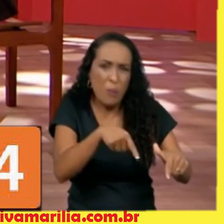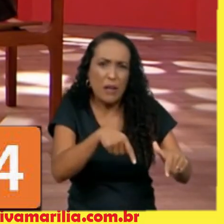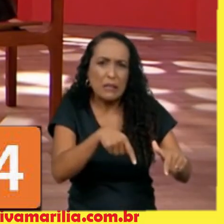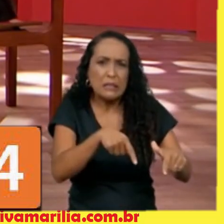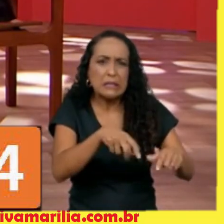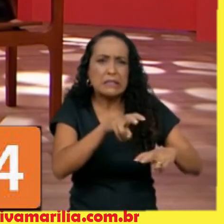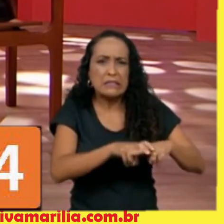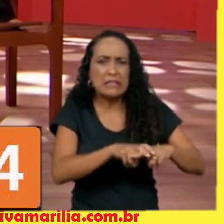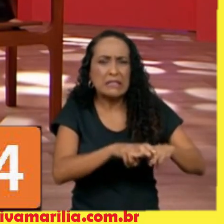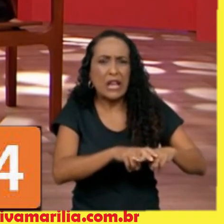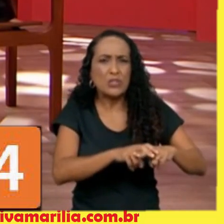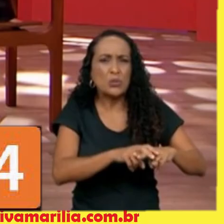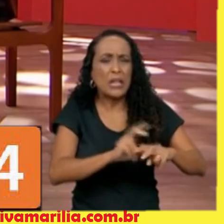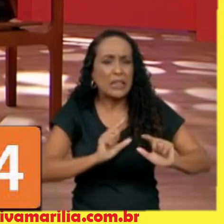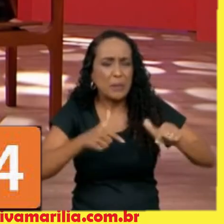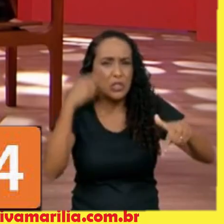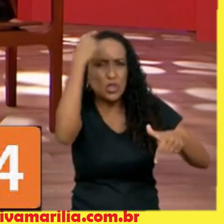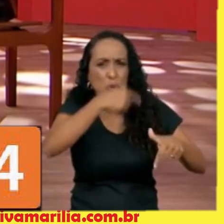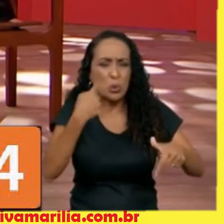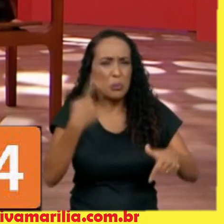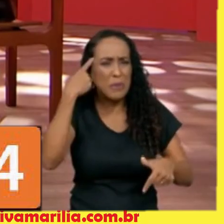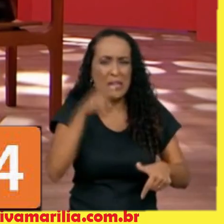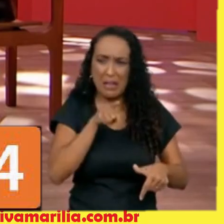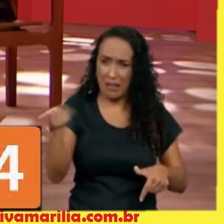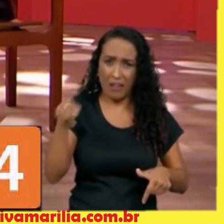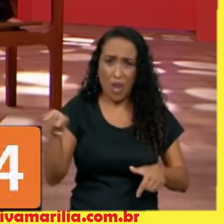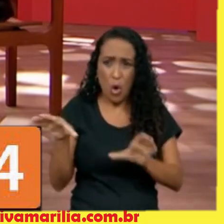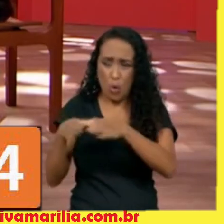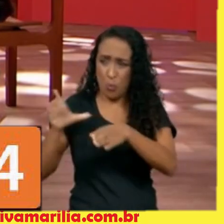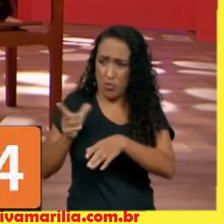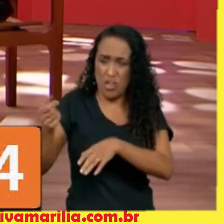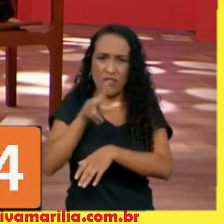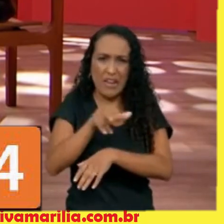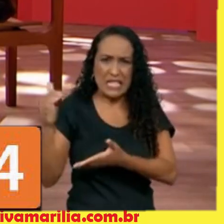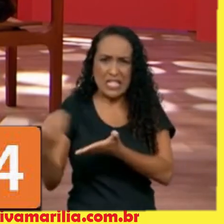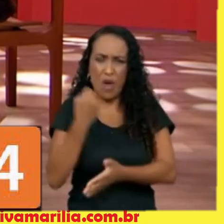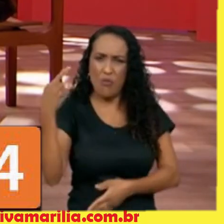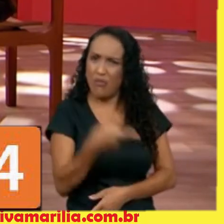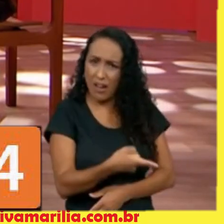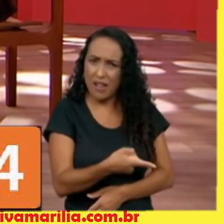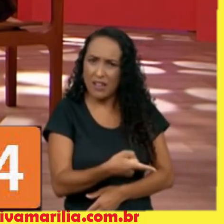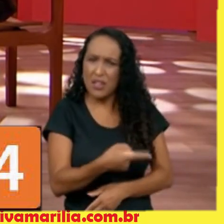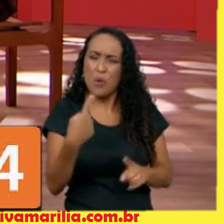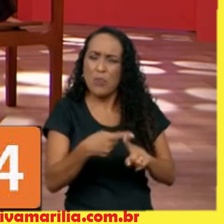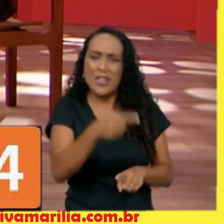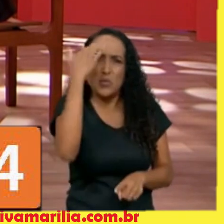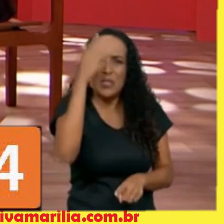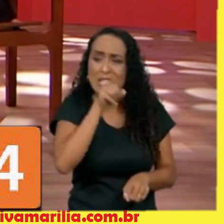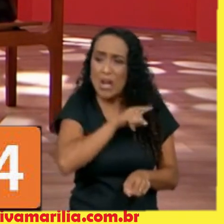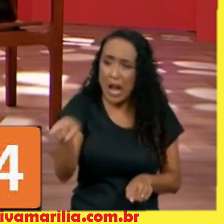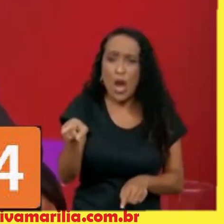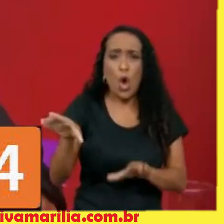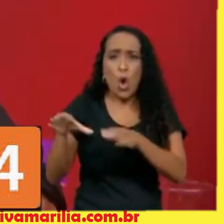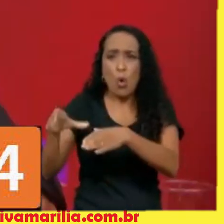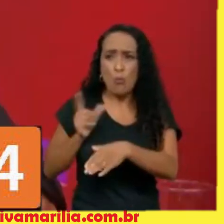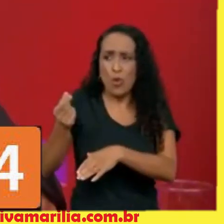miséria? Por onde passa essa... Ou por que ele não entende que esses caras são os culpados da miséria dele também, em boa medida?